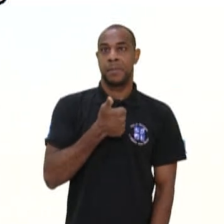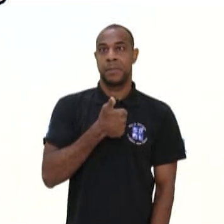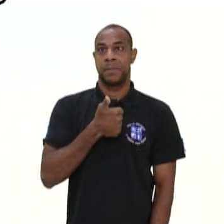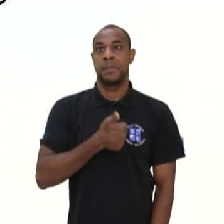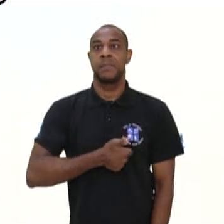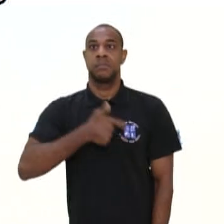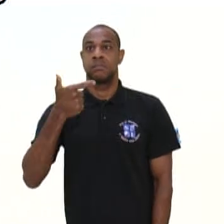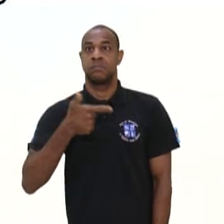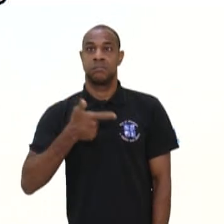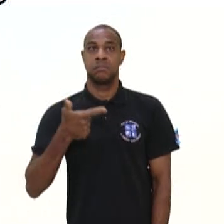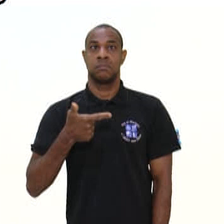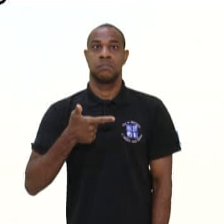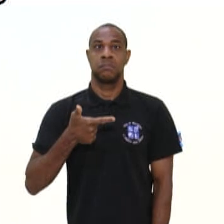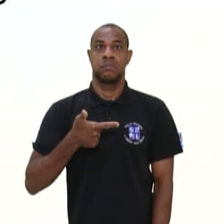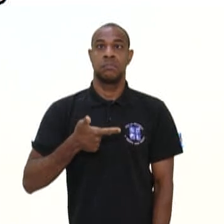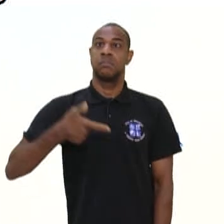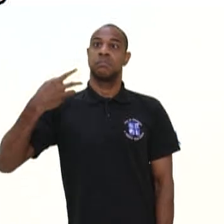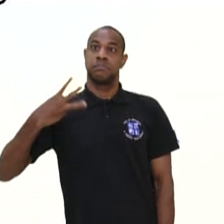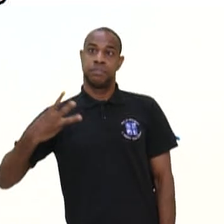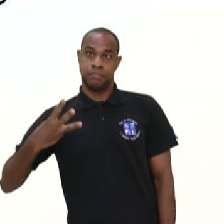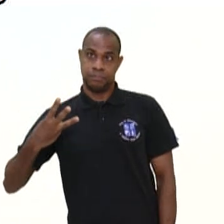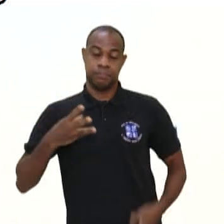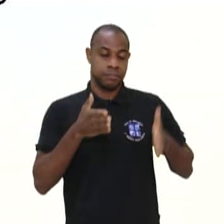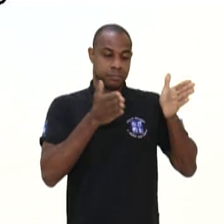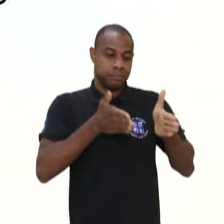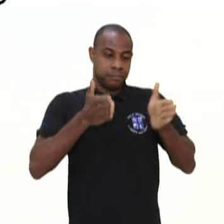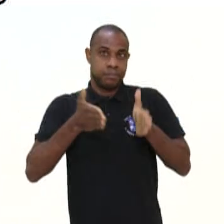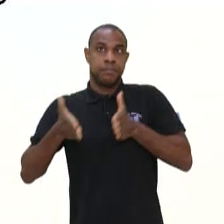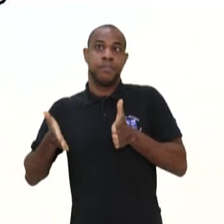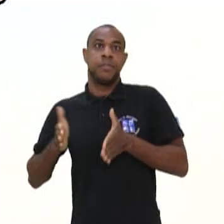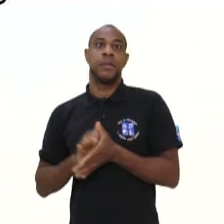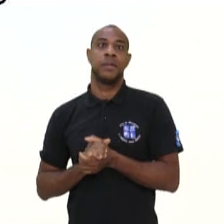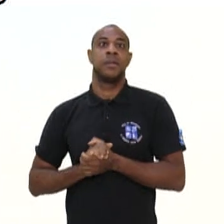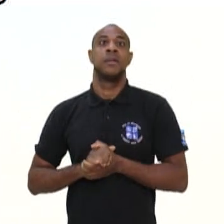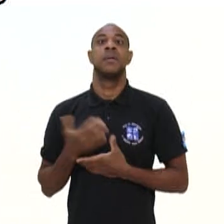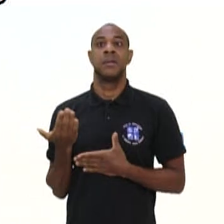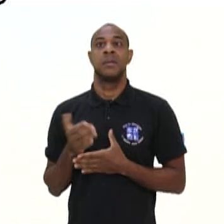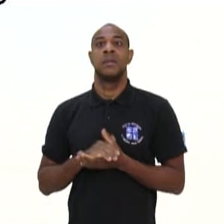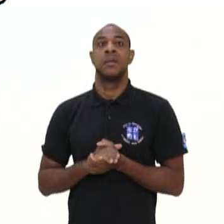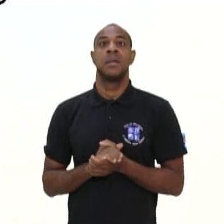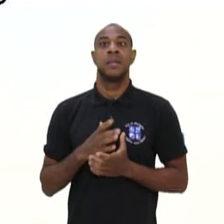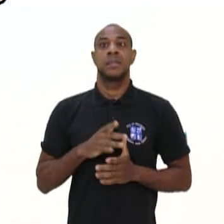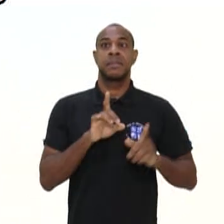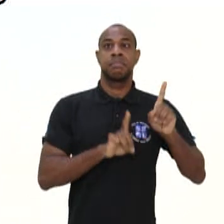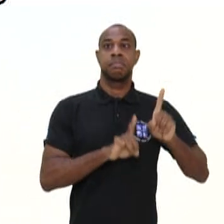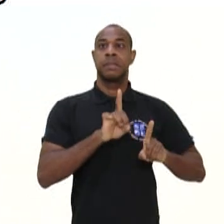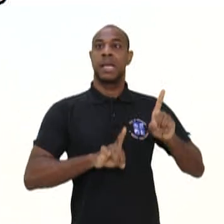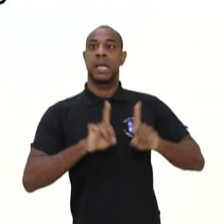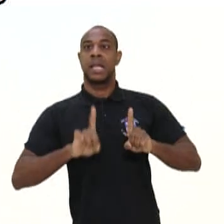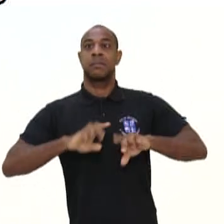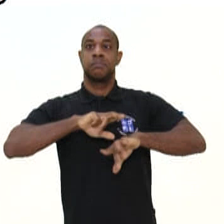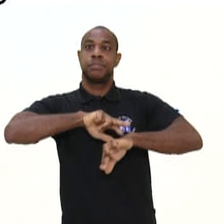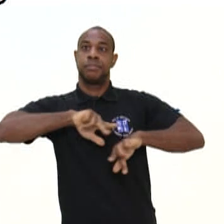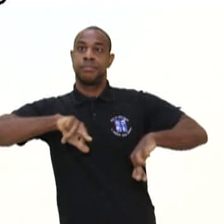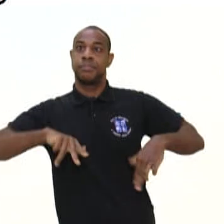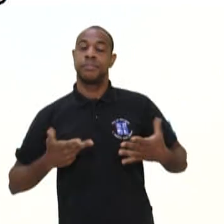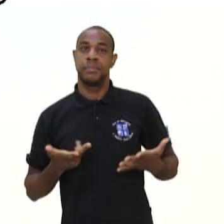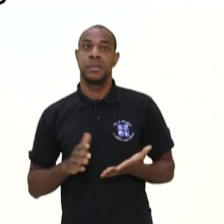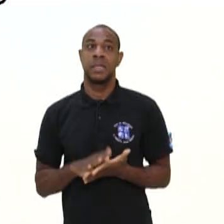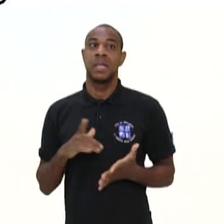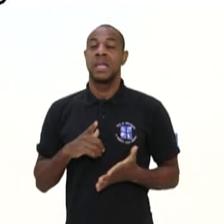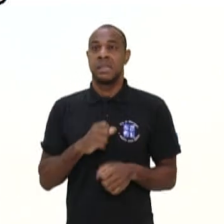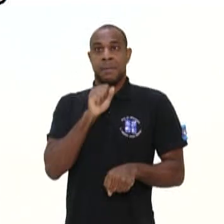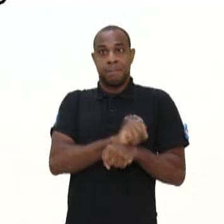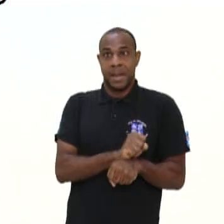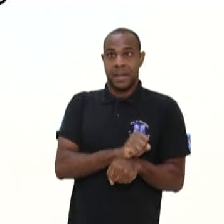sífilis secundária e sífilis terciária. Ela é intercalada por períodos latentes, assim, que a doença dá uma